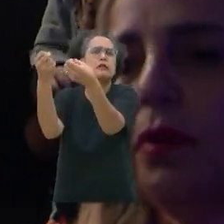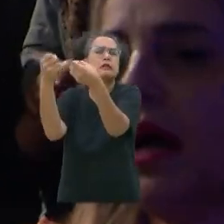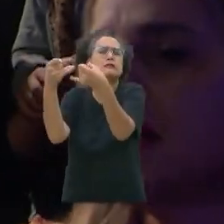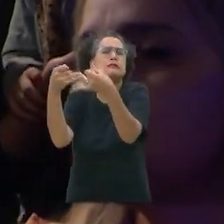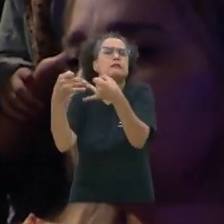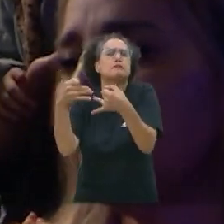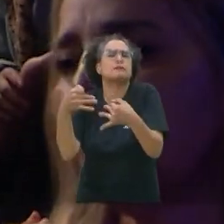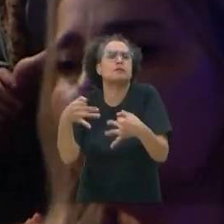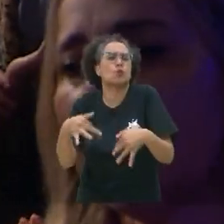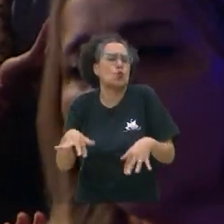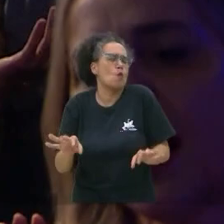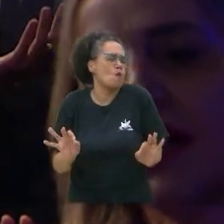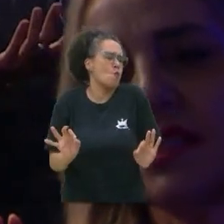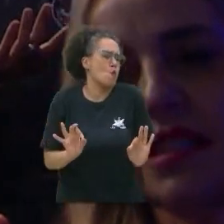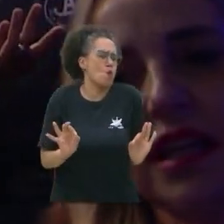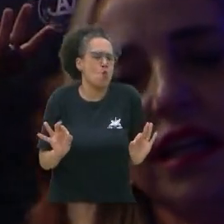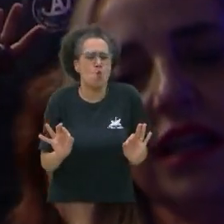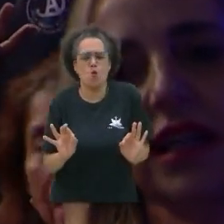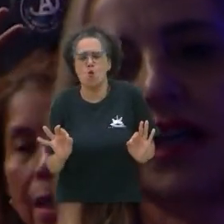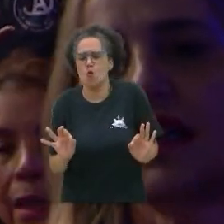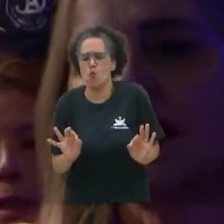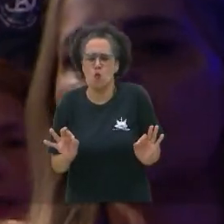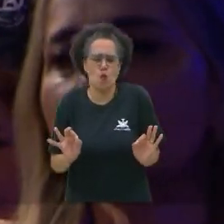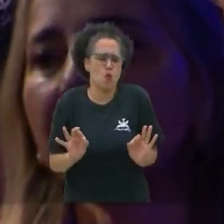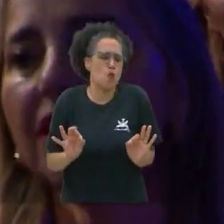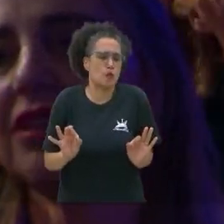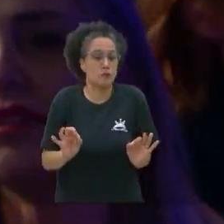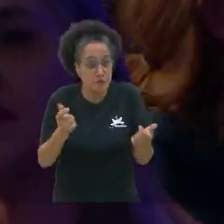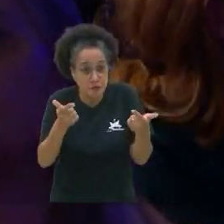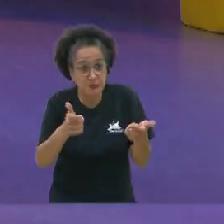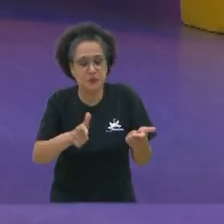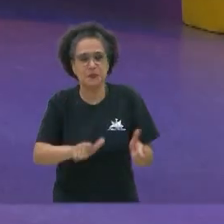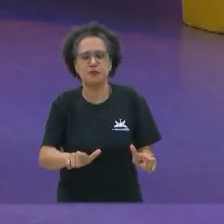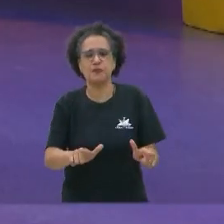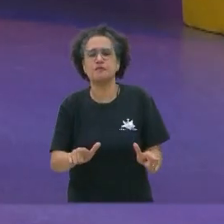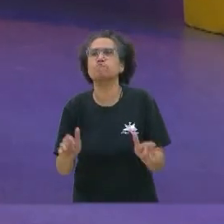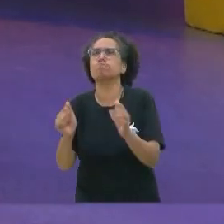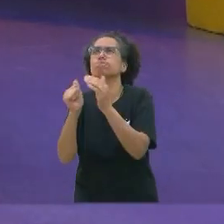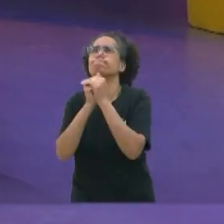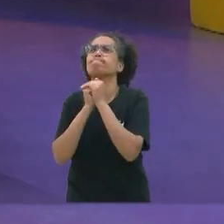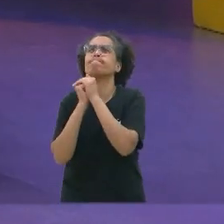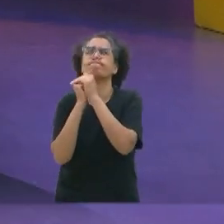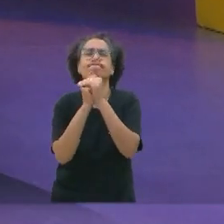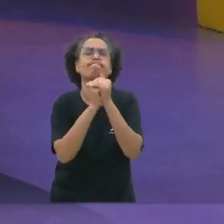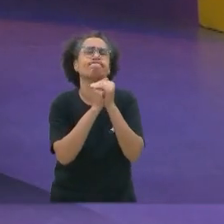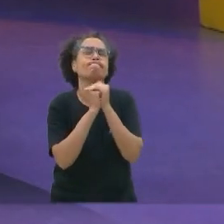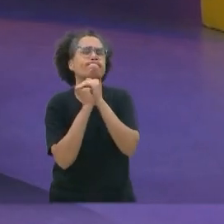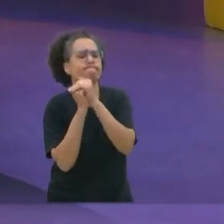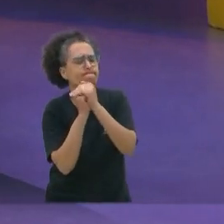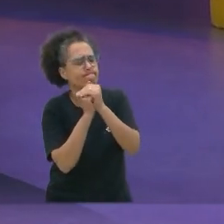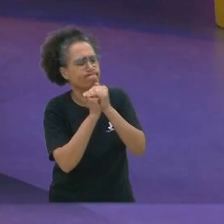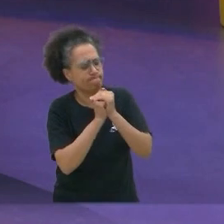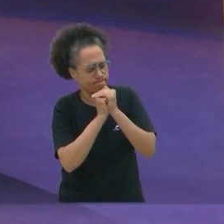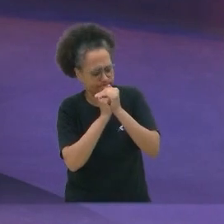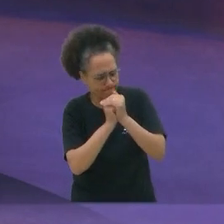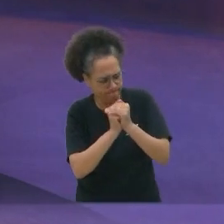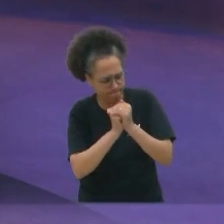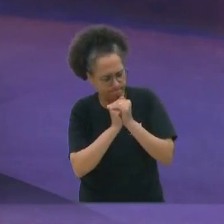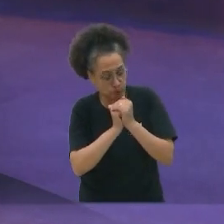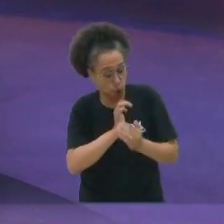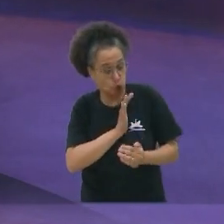nenhuma explicação. Mais uma vez, adoro o Senhor. o seu coração.